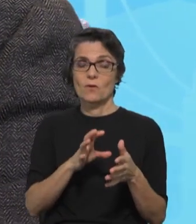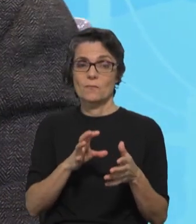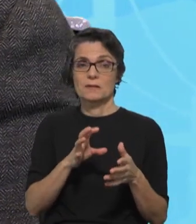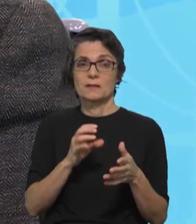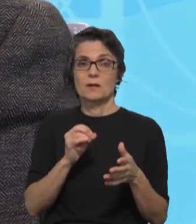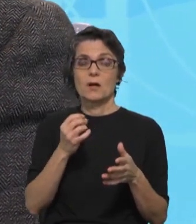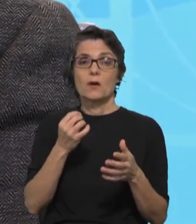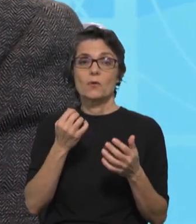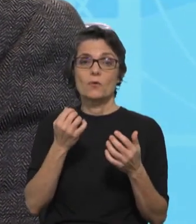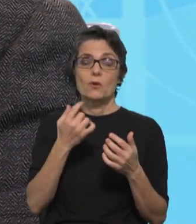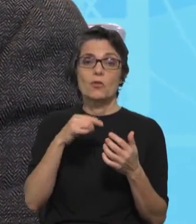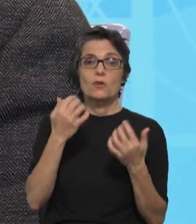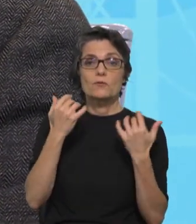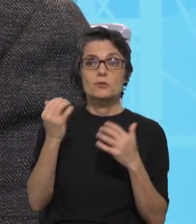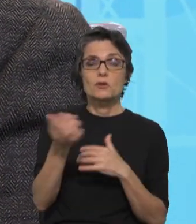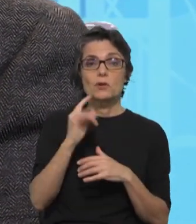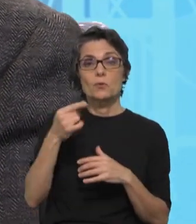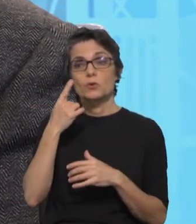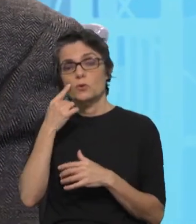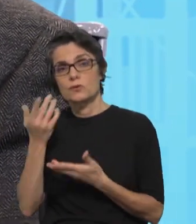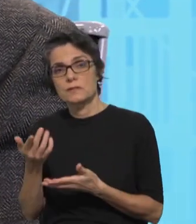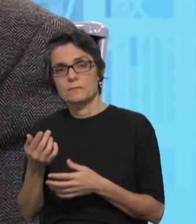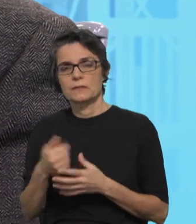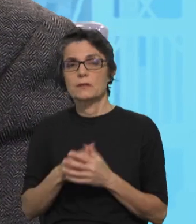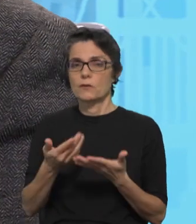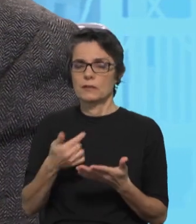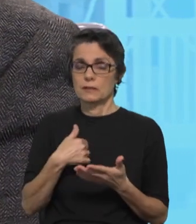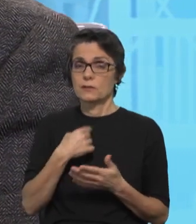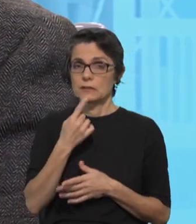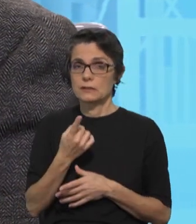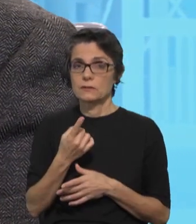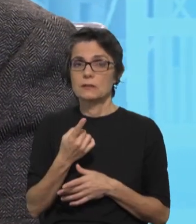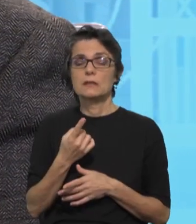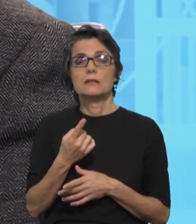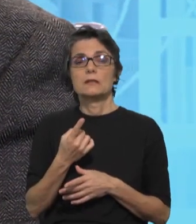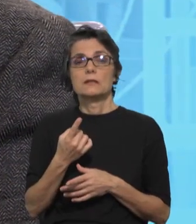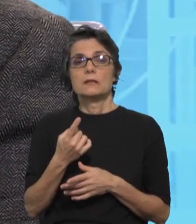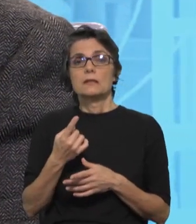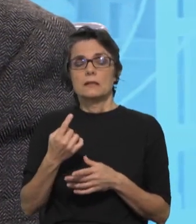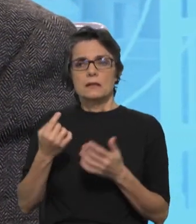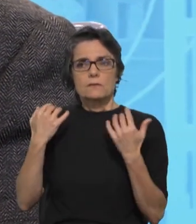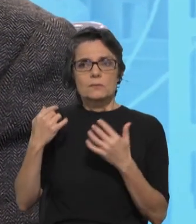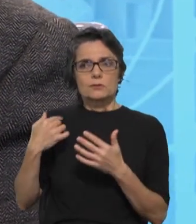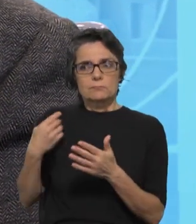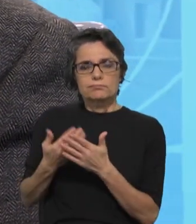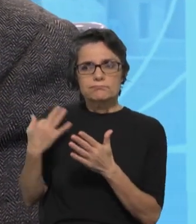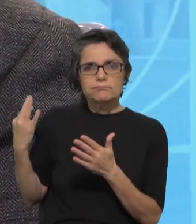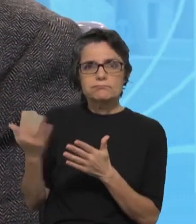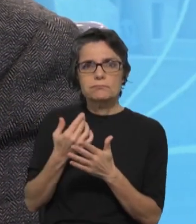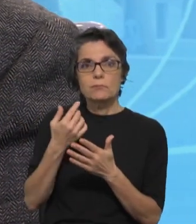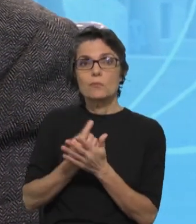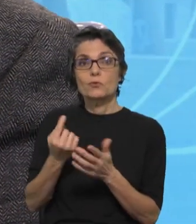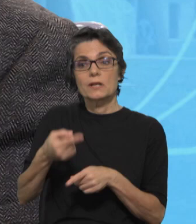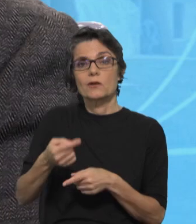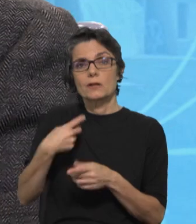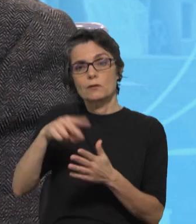em cima, outra coisa é o conhecimento da realidade. Agora estou a saber muitas coisas pela leitura atenta